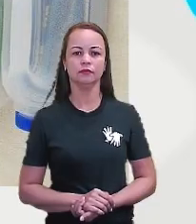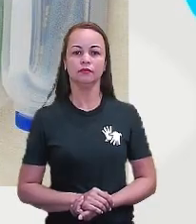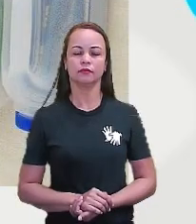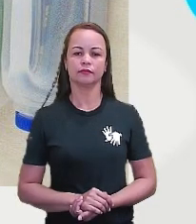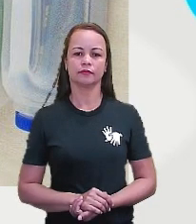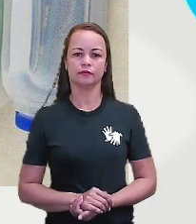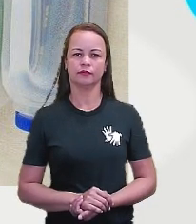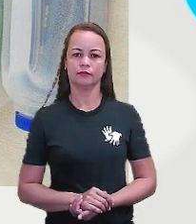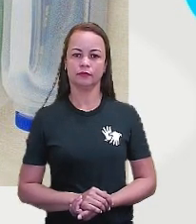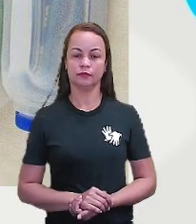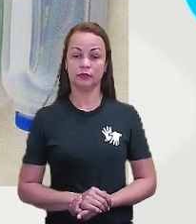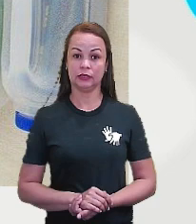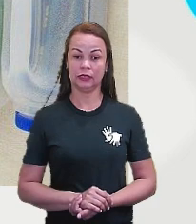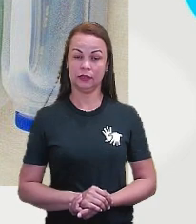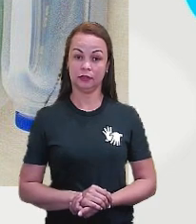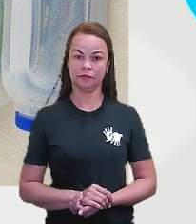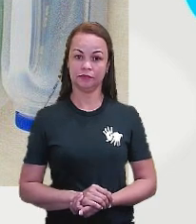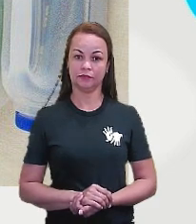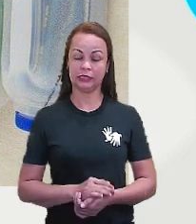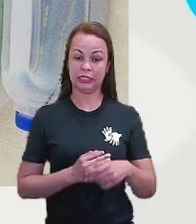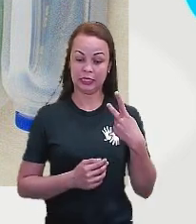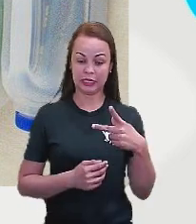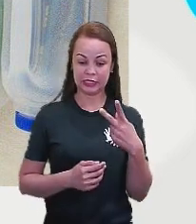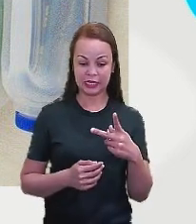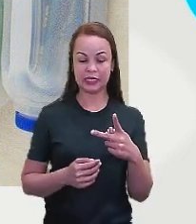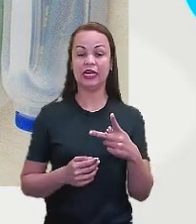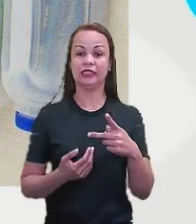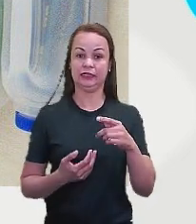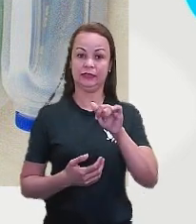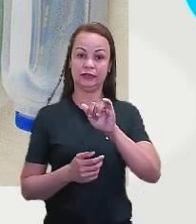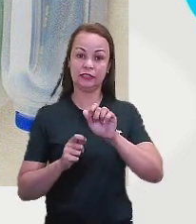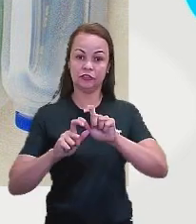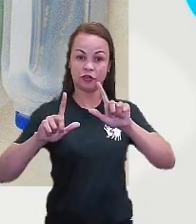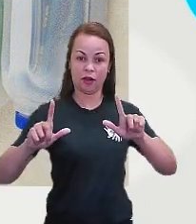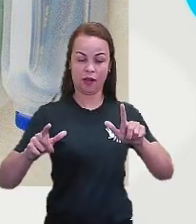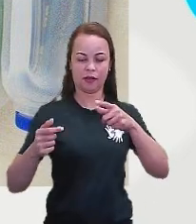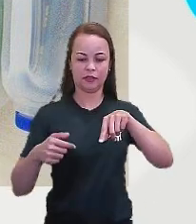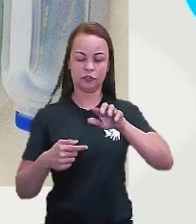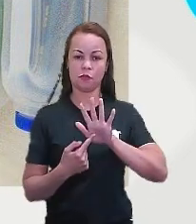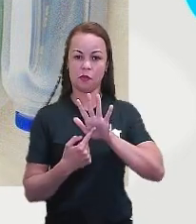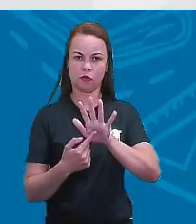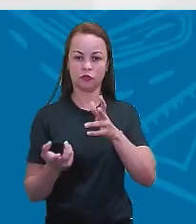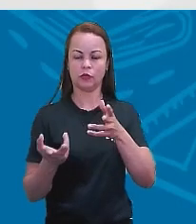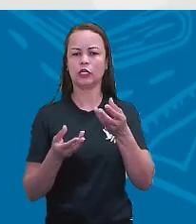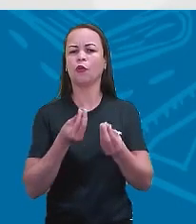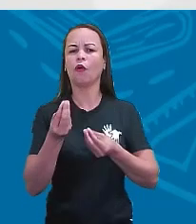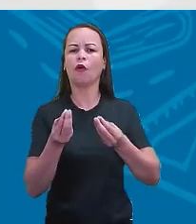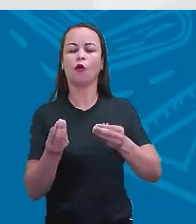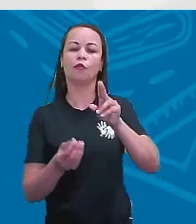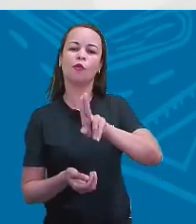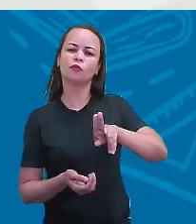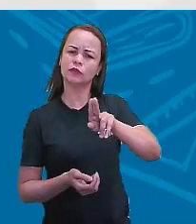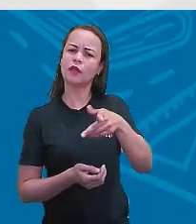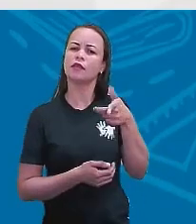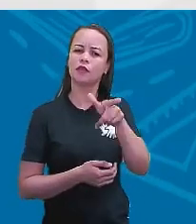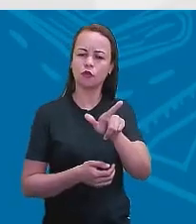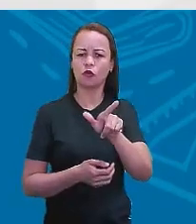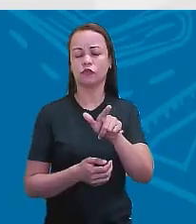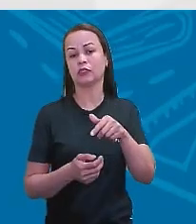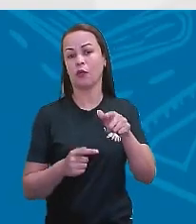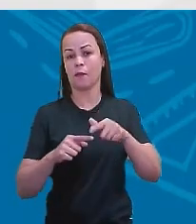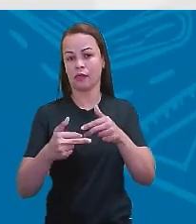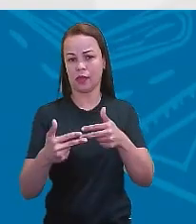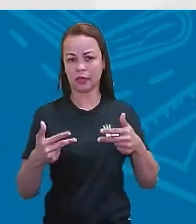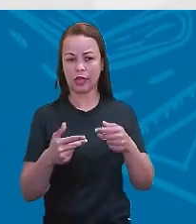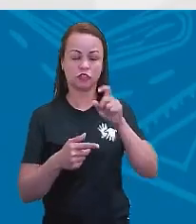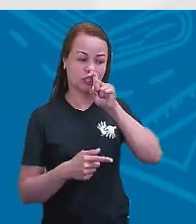E aqui eu trouxe algumas maneiras da gente reutilizar esses materiais que iriam para o lixo e a gente